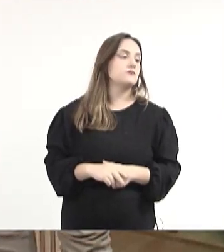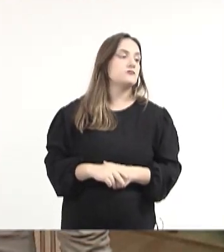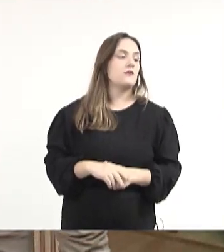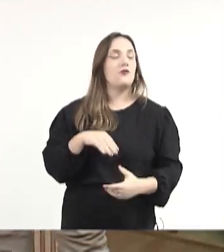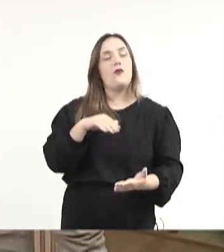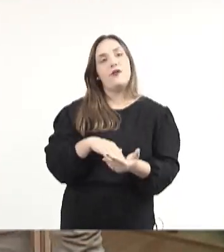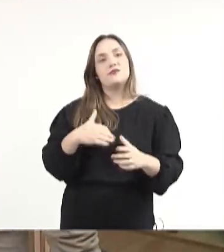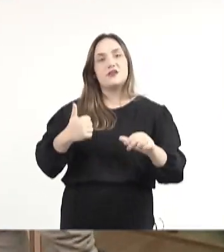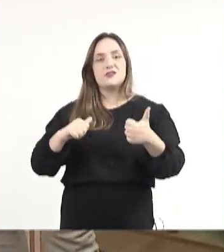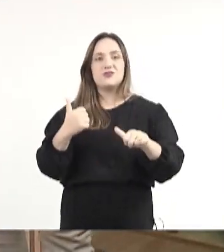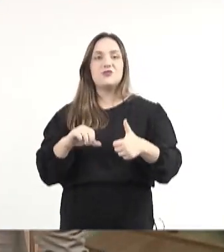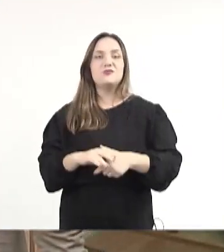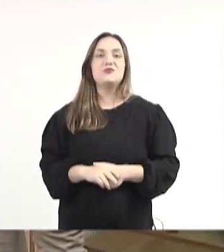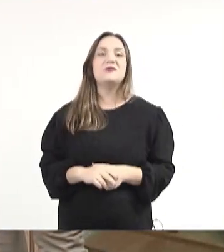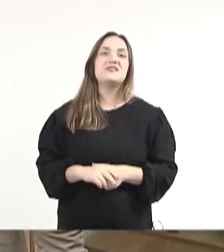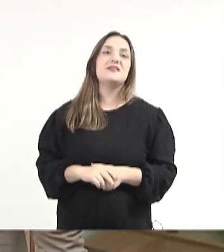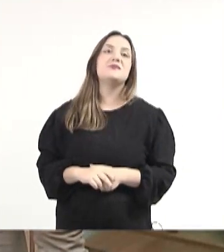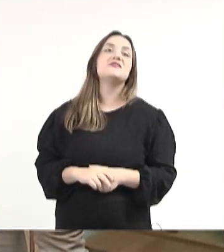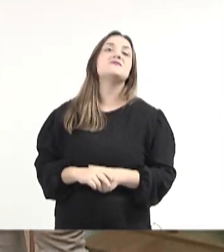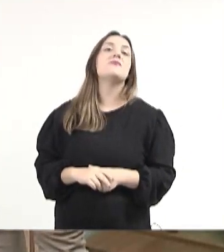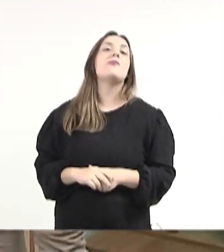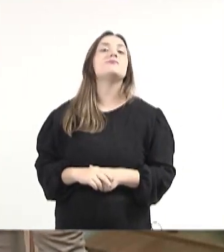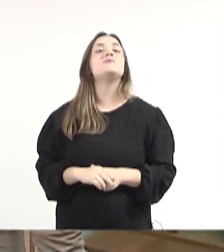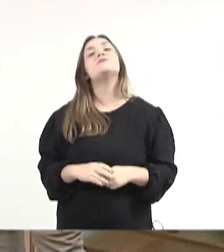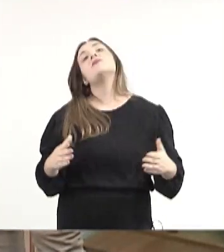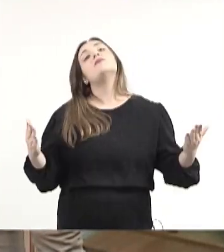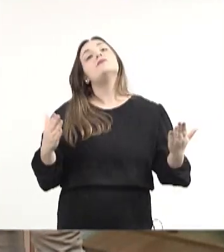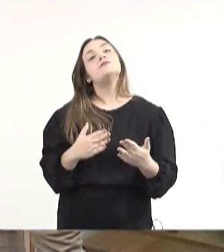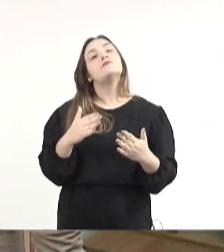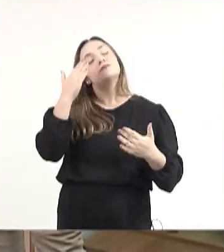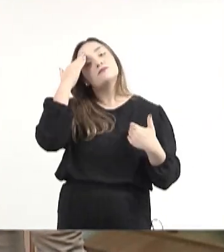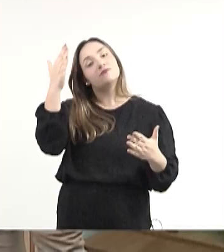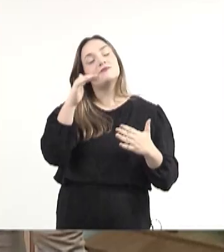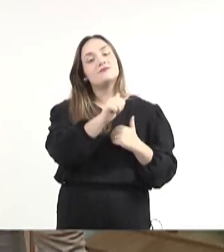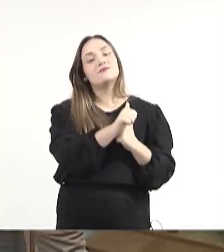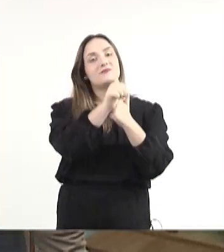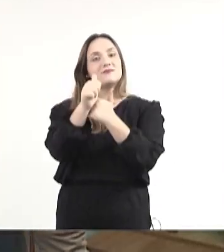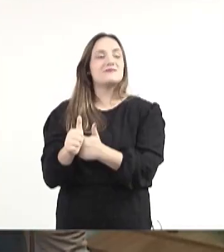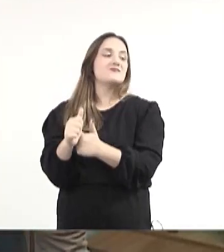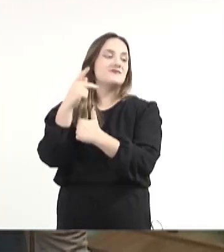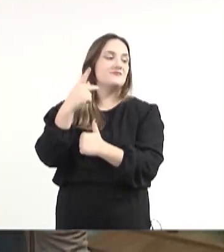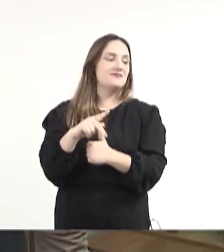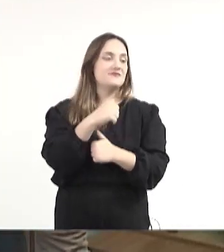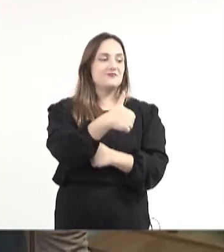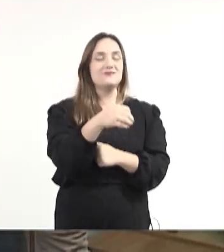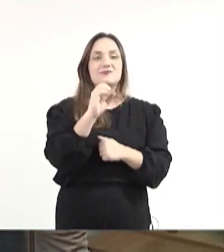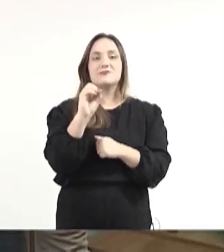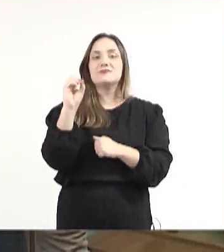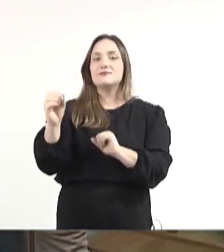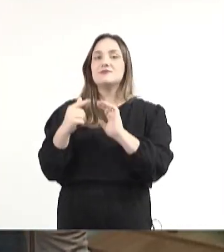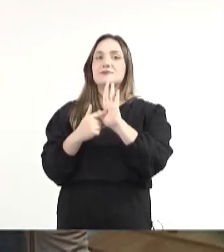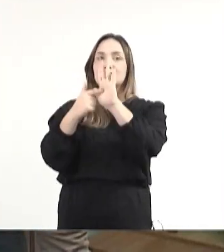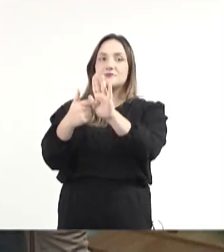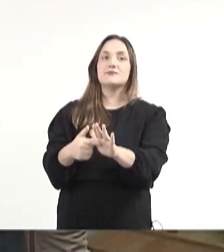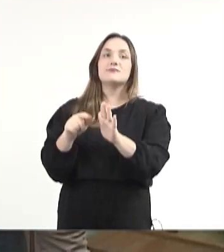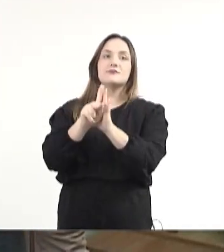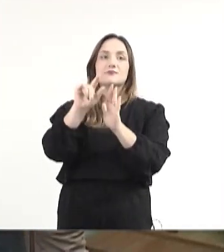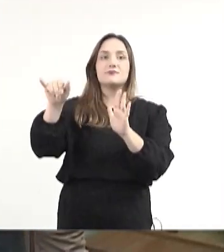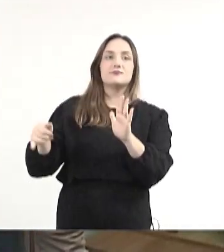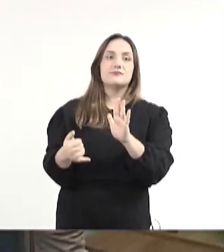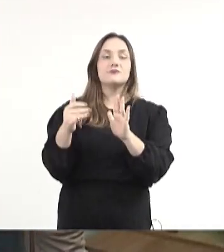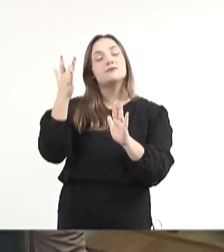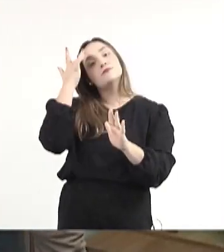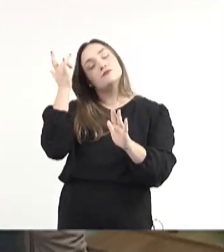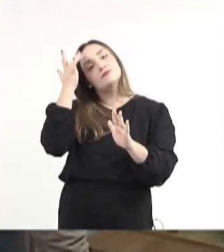do Redação Final, agradecendo muito pela sua audiência nessa quarta-feira e também todas as 100 edições do programa. Lembrando que